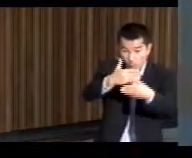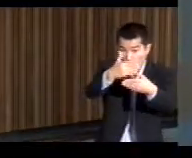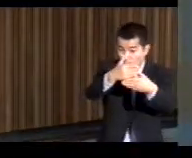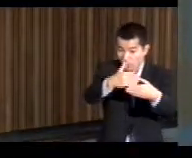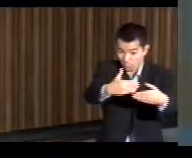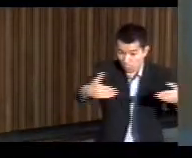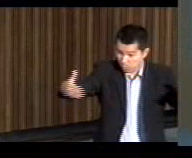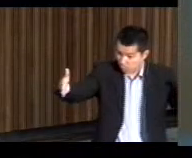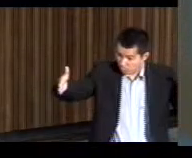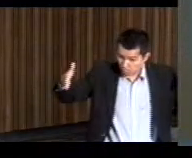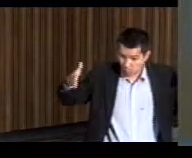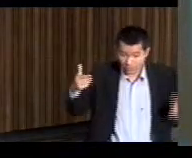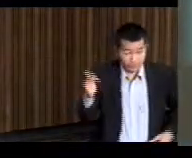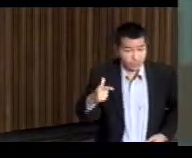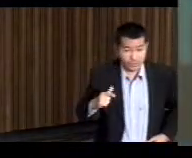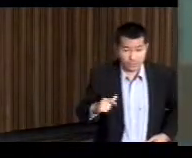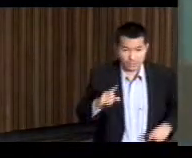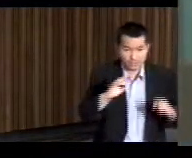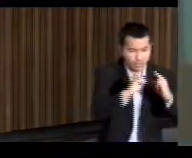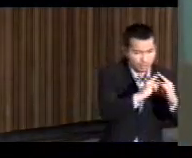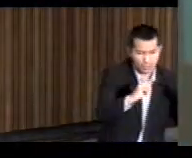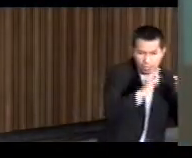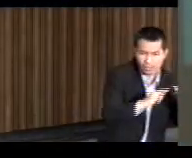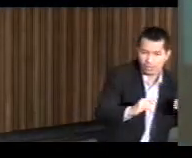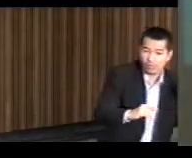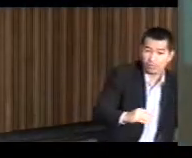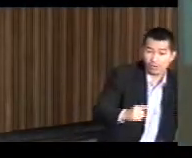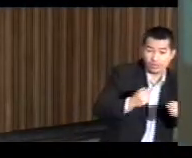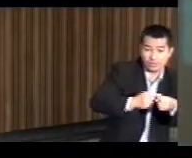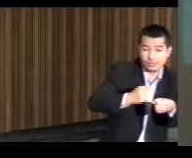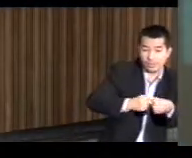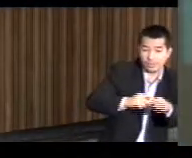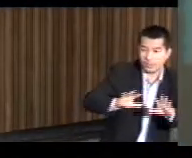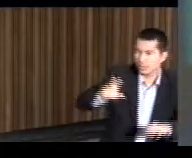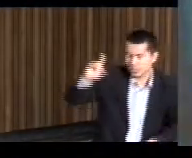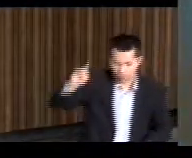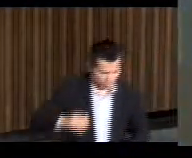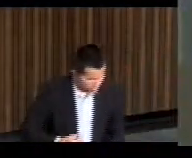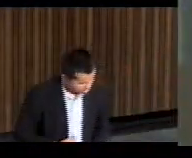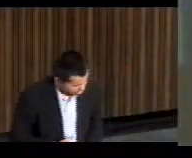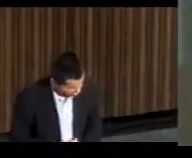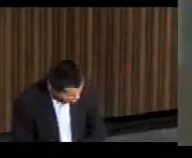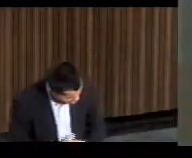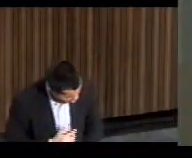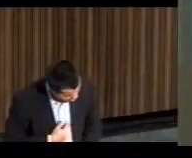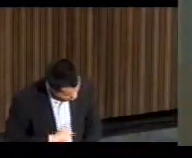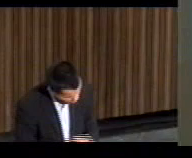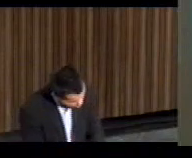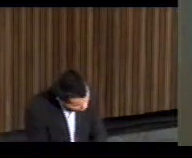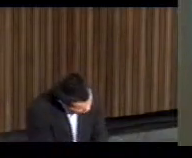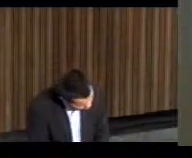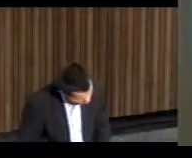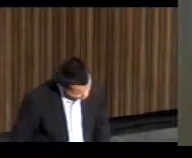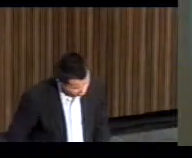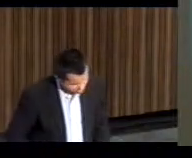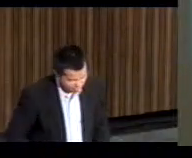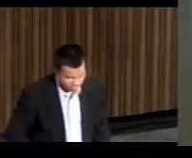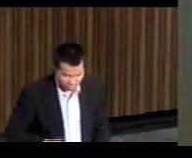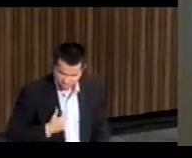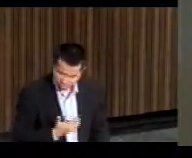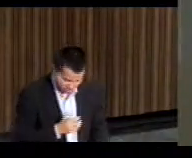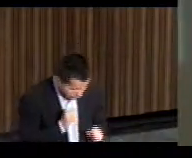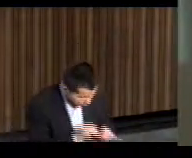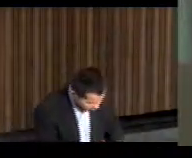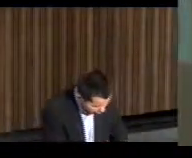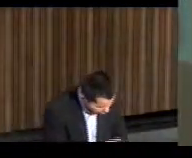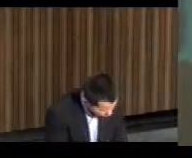tem muro nenhum. E Deus vai falar: eu sou teu escudo, mas ele não tinha entendido quem era o